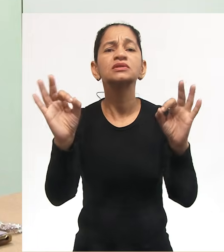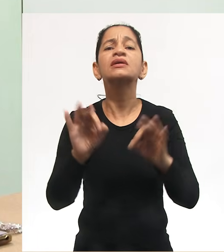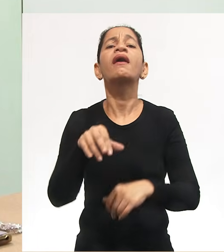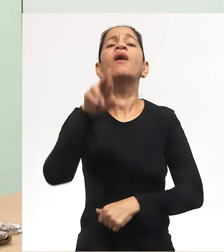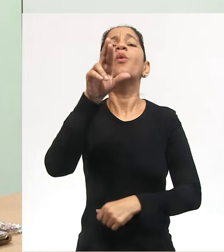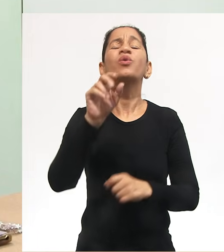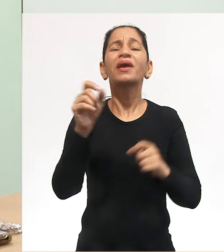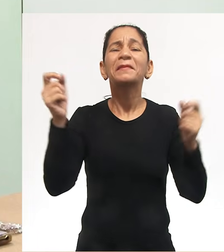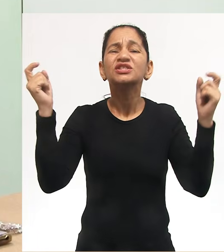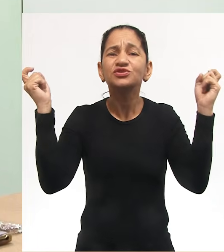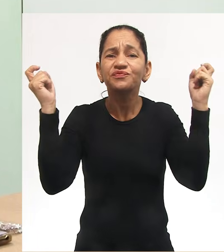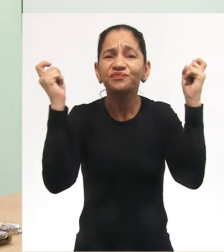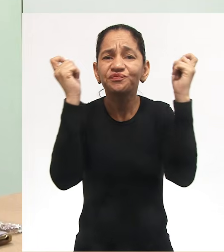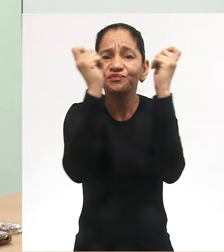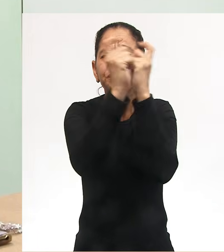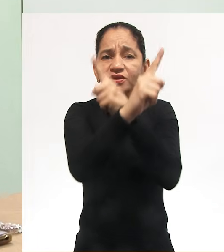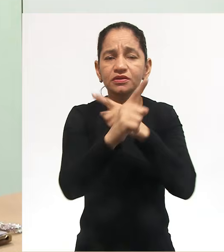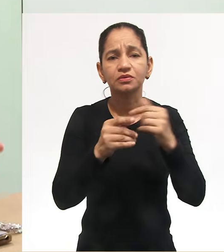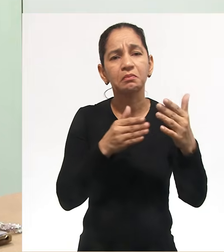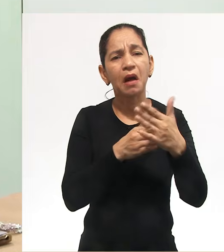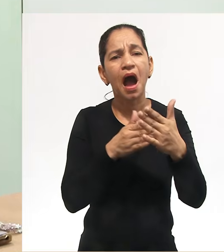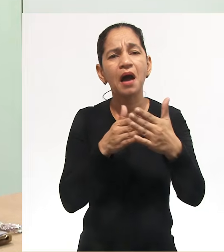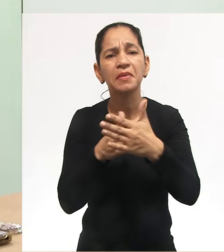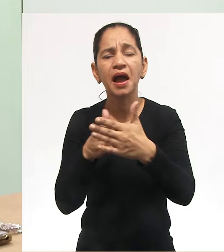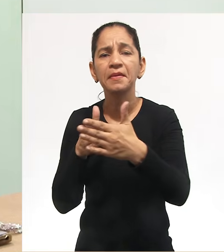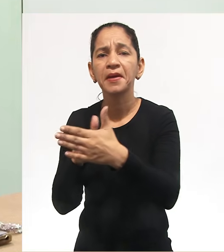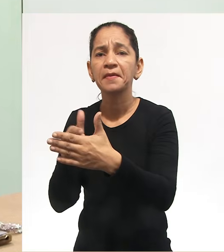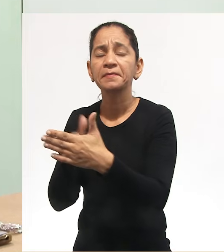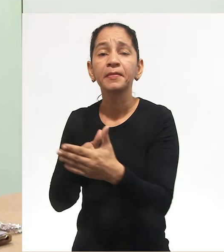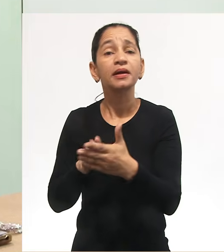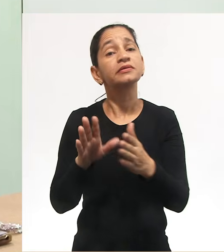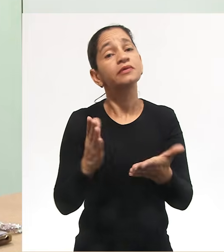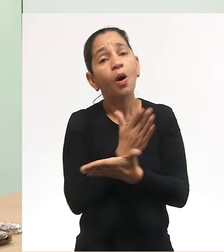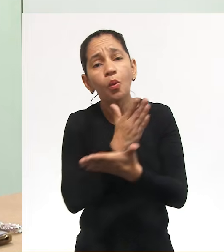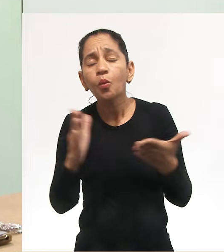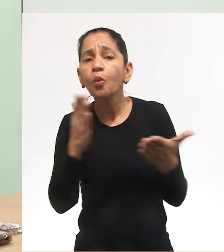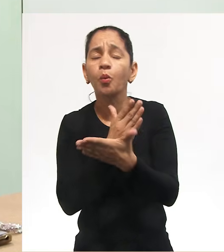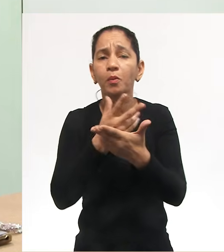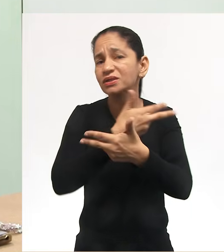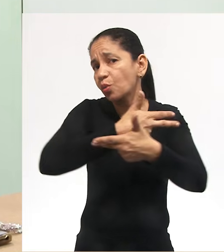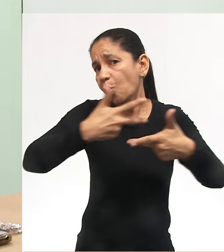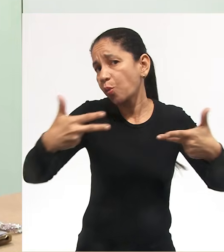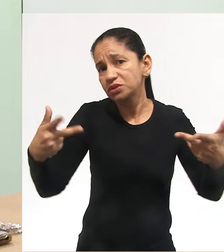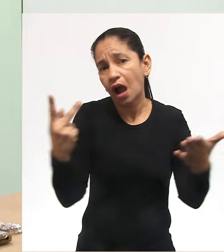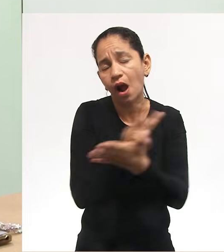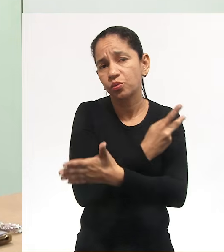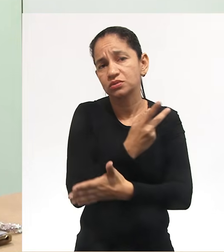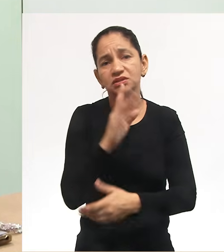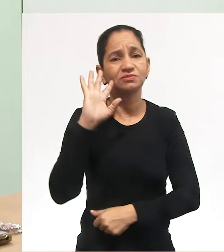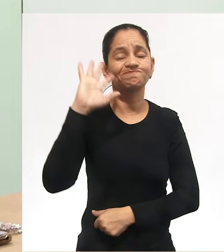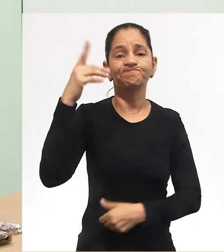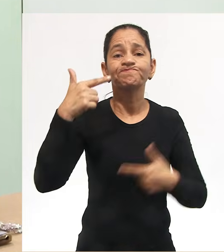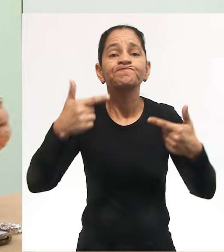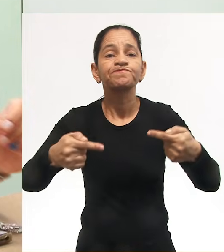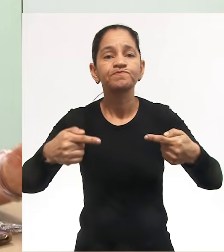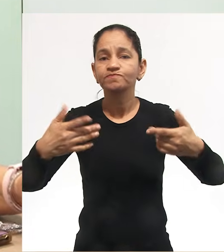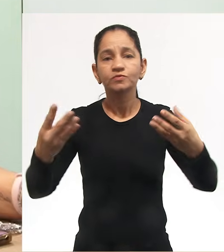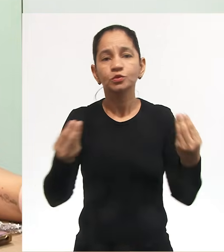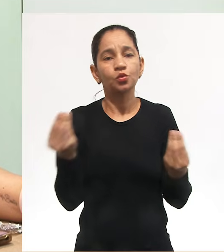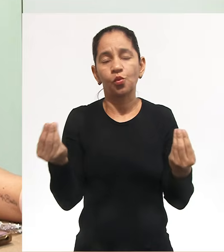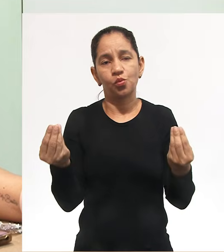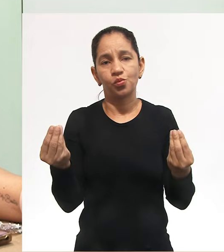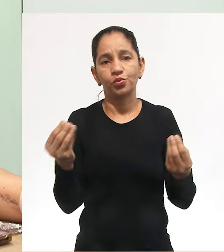fácil. Perguntaram aqui, quem foram os vilões que você encontrou? Quais foram as dificuldades